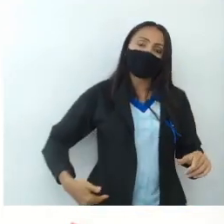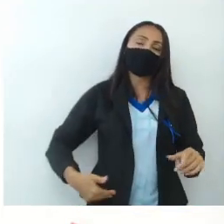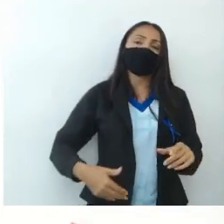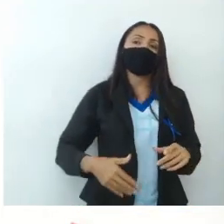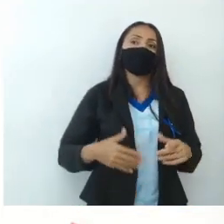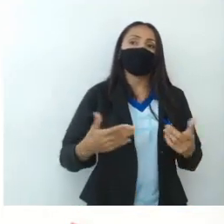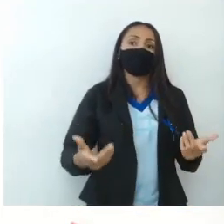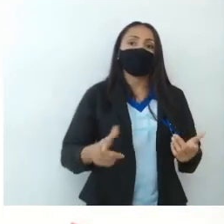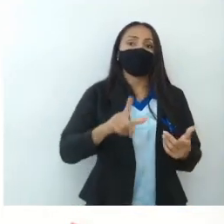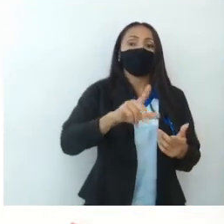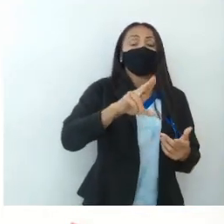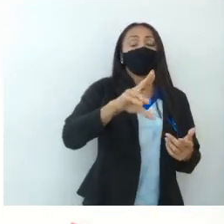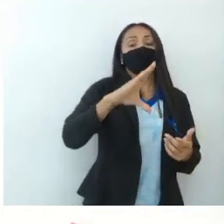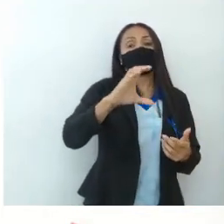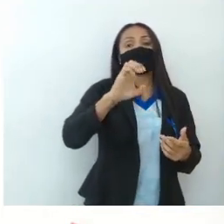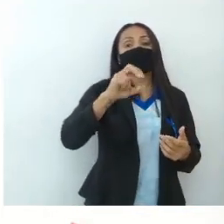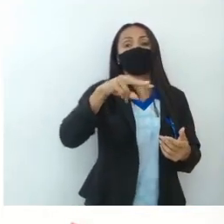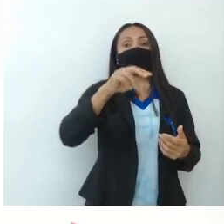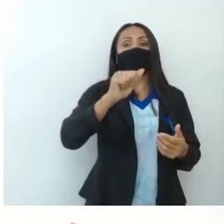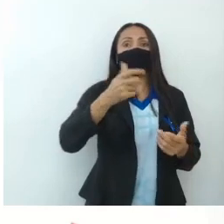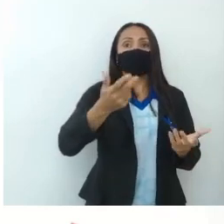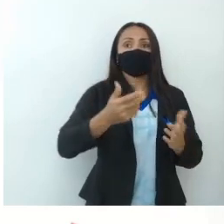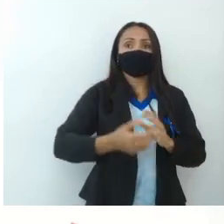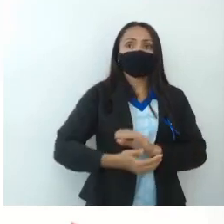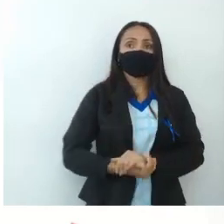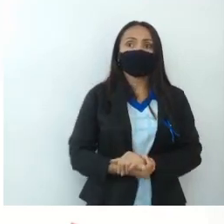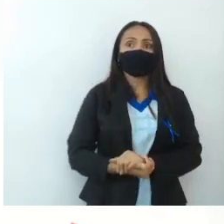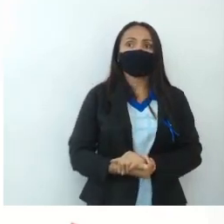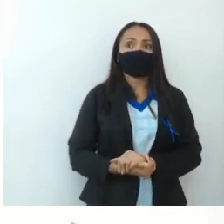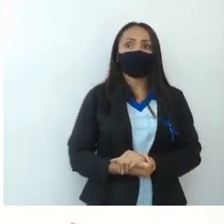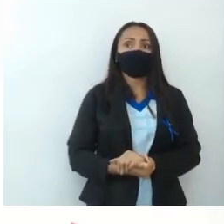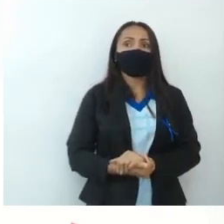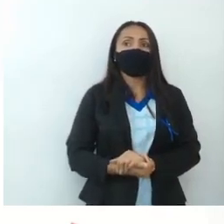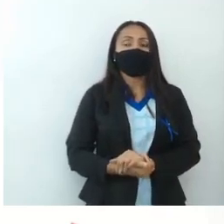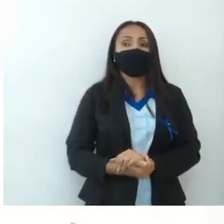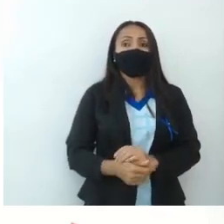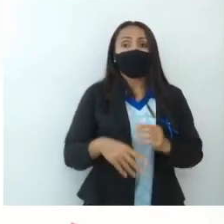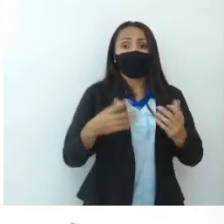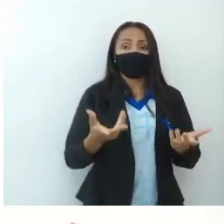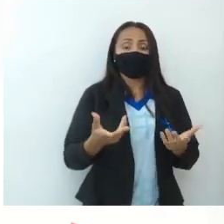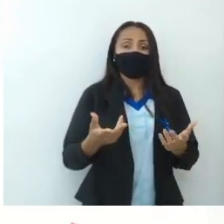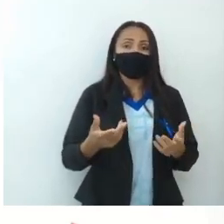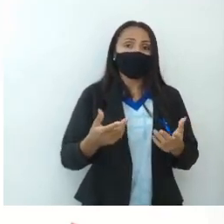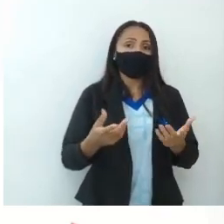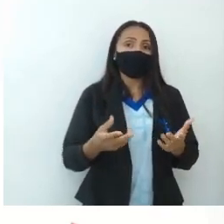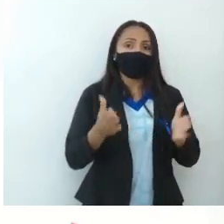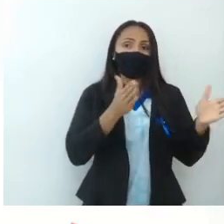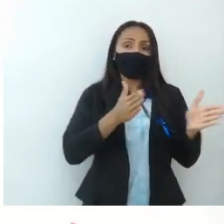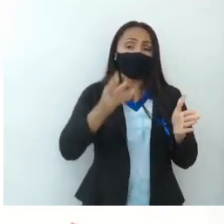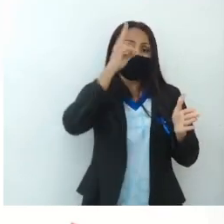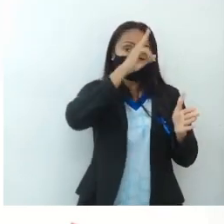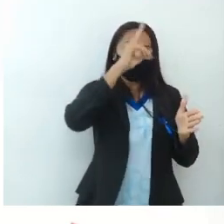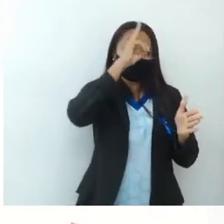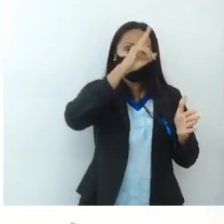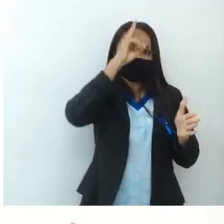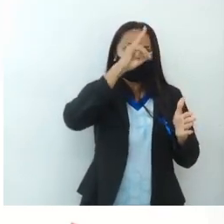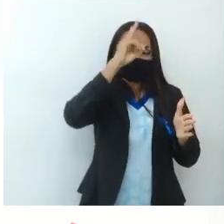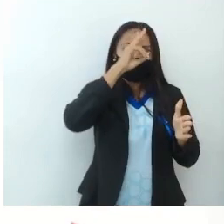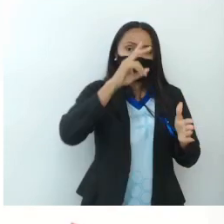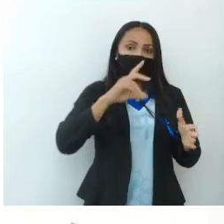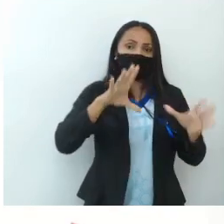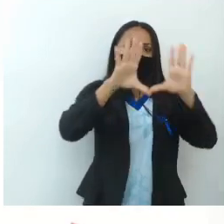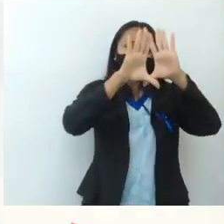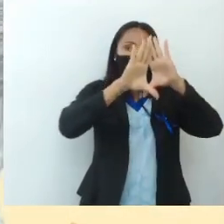aí, para ficar claro, não temos nada contra o Augusto Lucena, é só o fato histórico que ocorreu, ela foi demolida